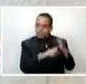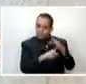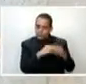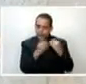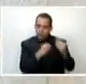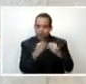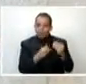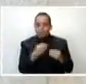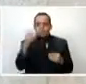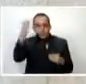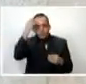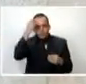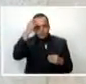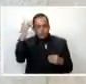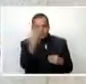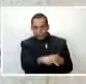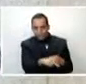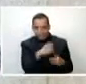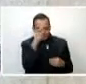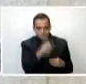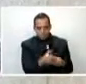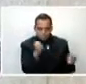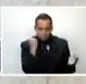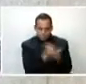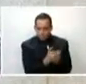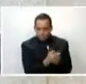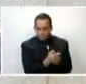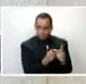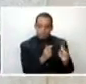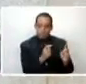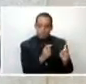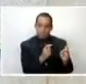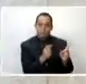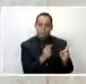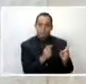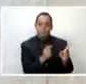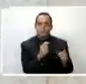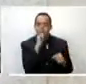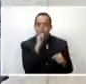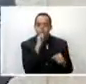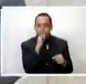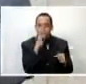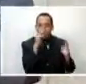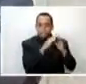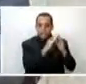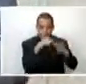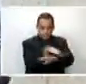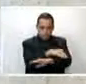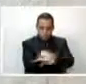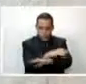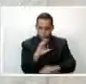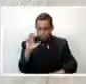tirar delas a culpa pelo possível desinteresse de compradores em potencial adquirirem imóveis nas vias onde acontece.